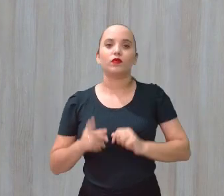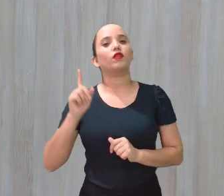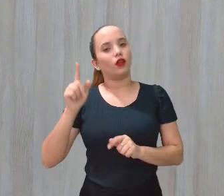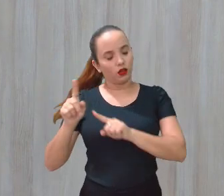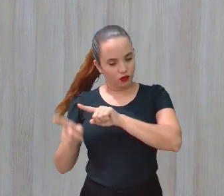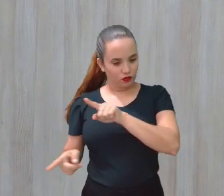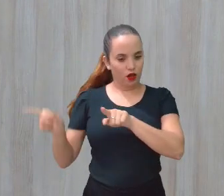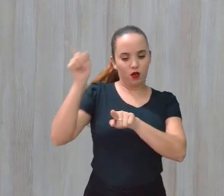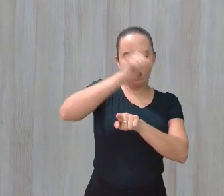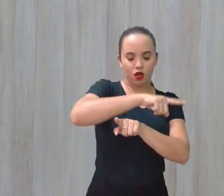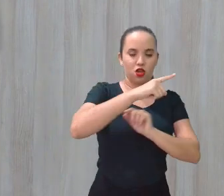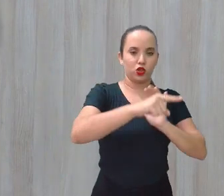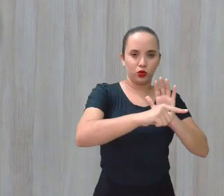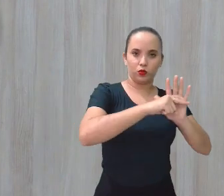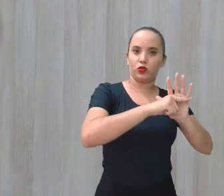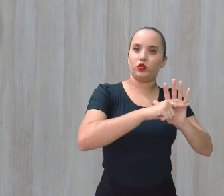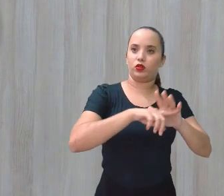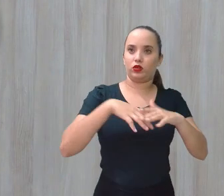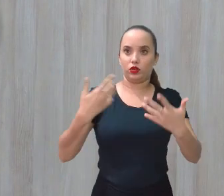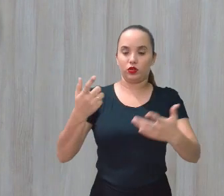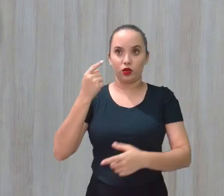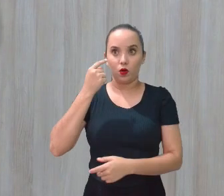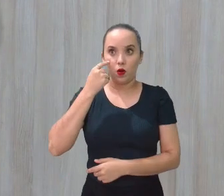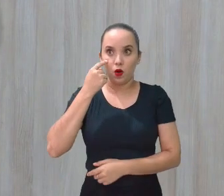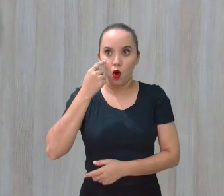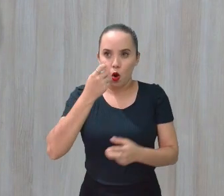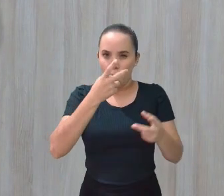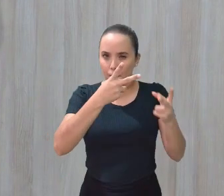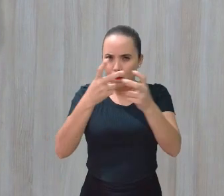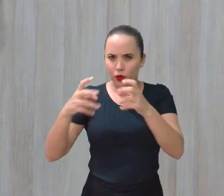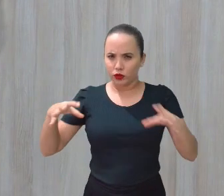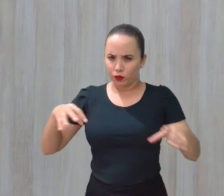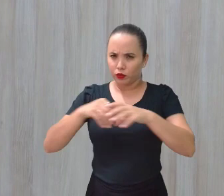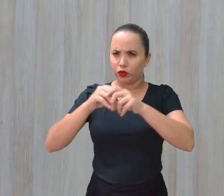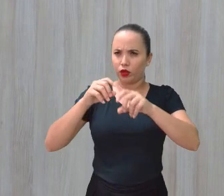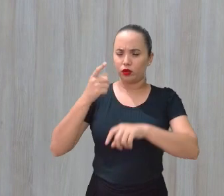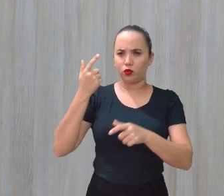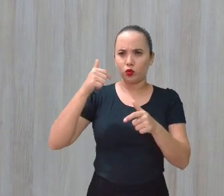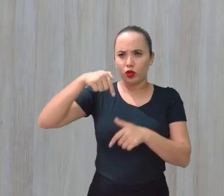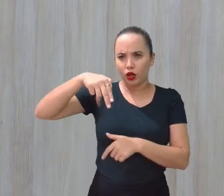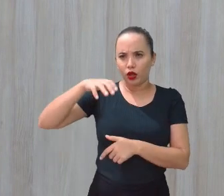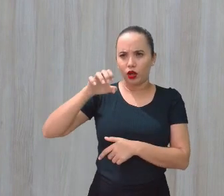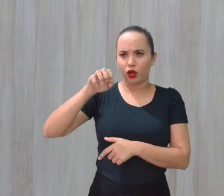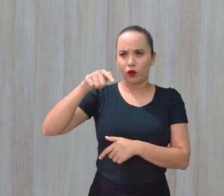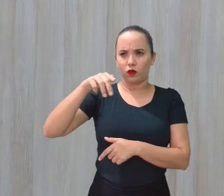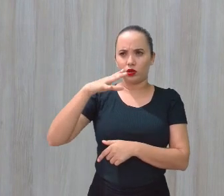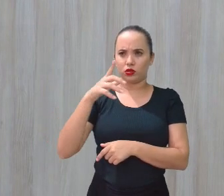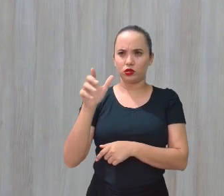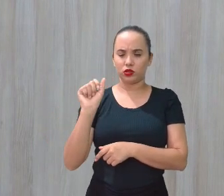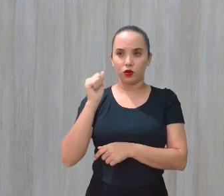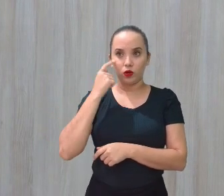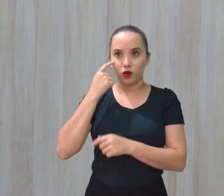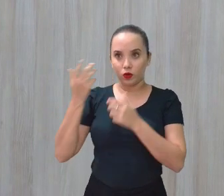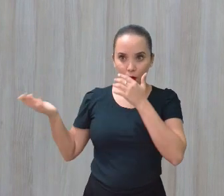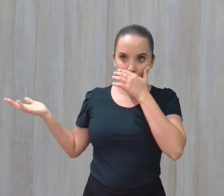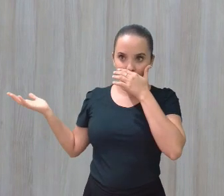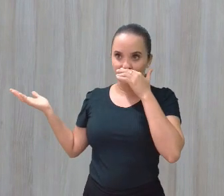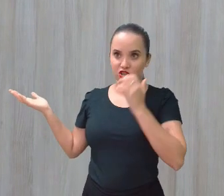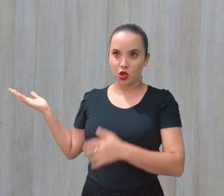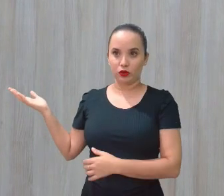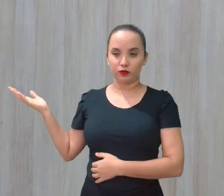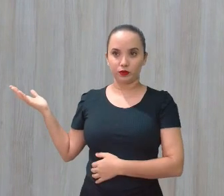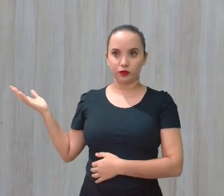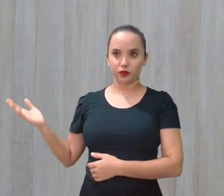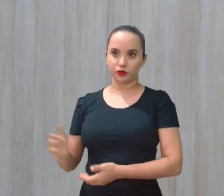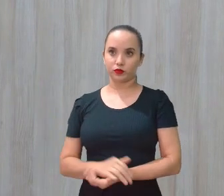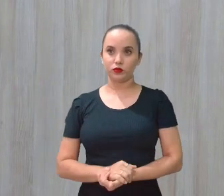subtraindo. Feito isso, veja como é que a gente vai perceber isso na equação. Passando aquela letra C e o 250 para cada